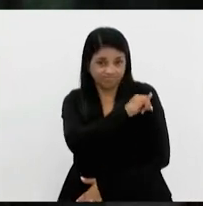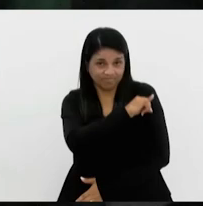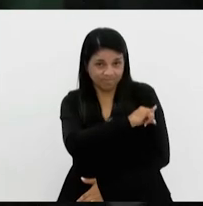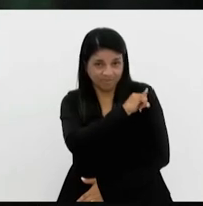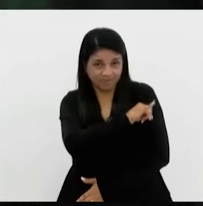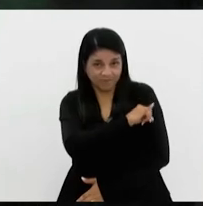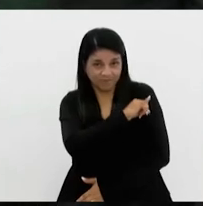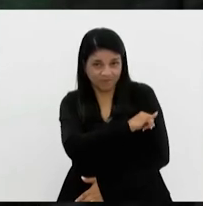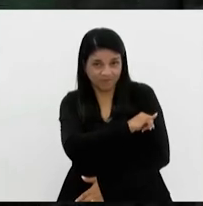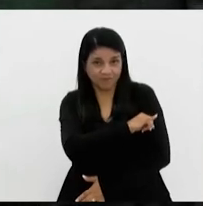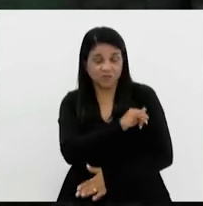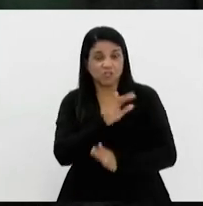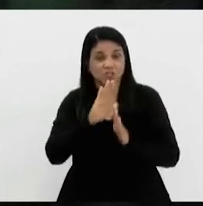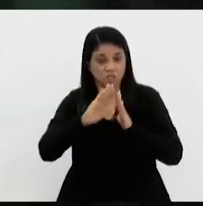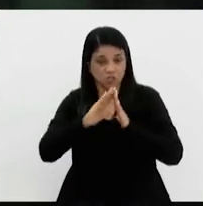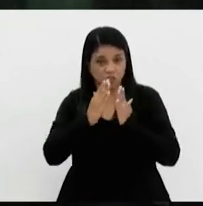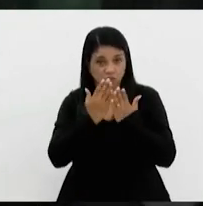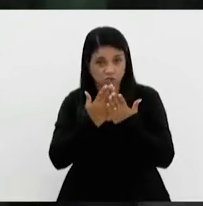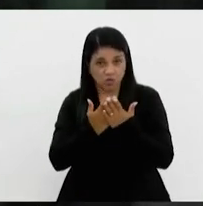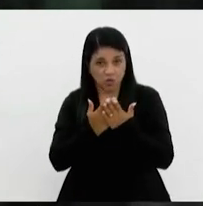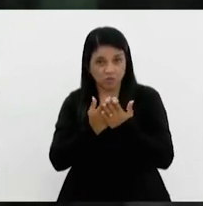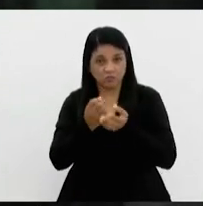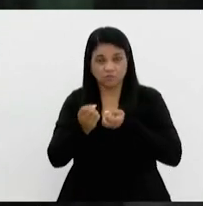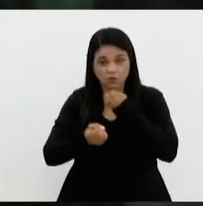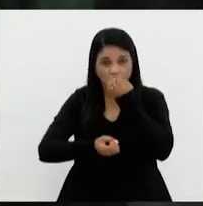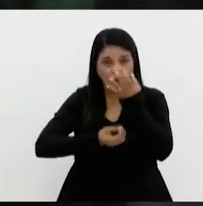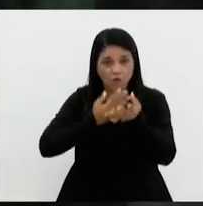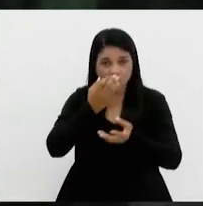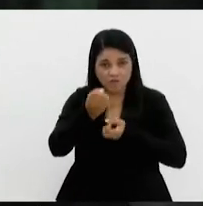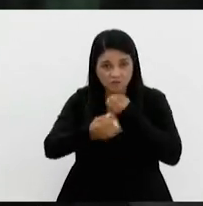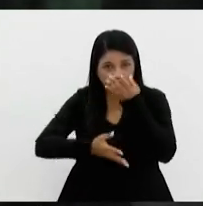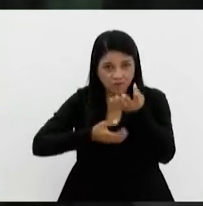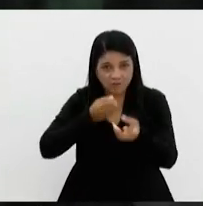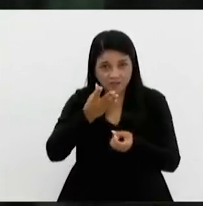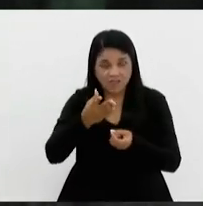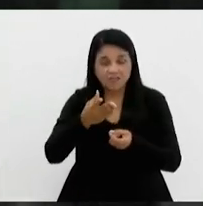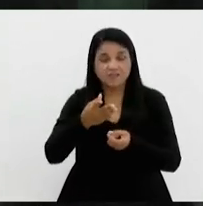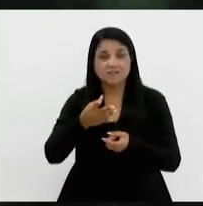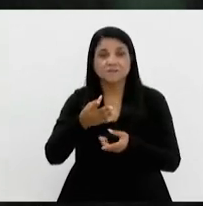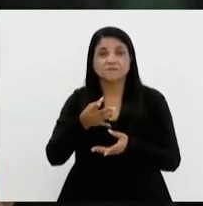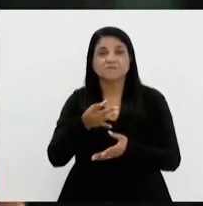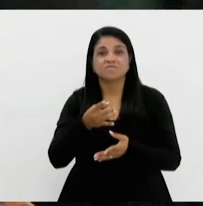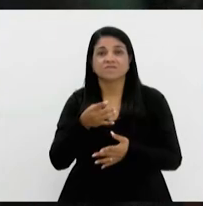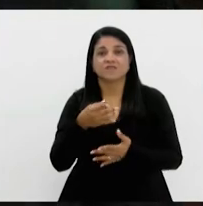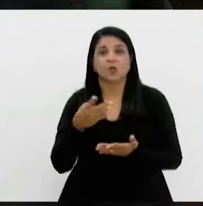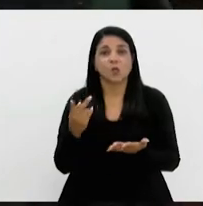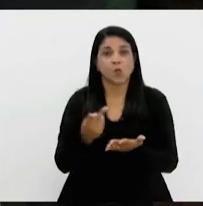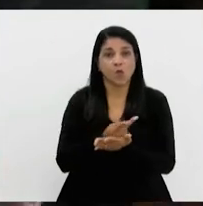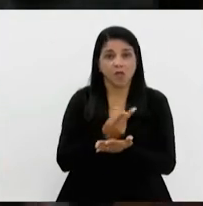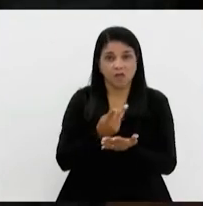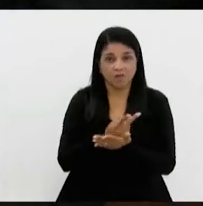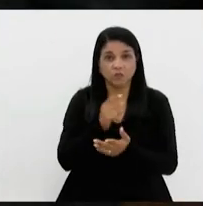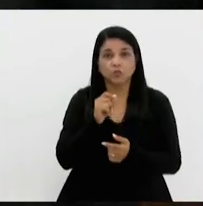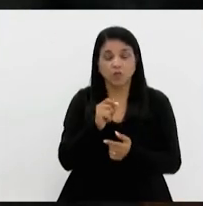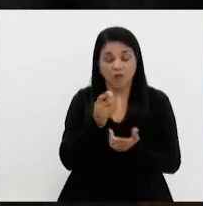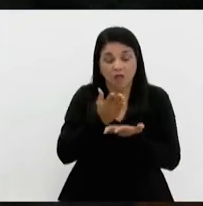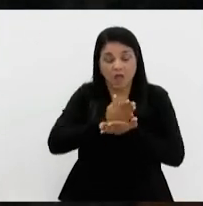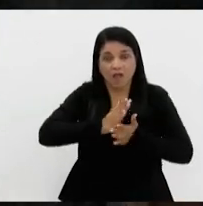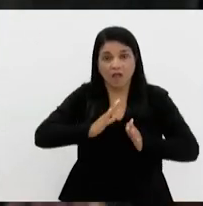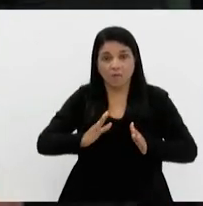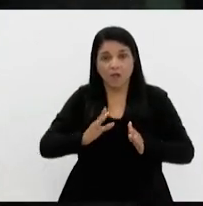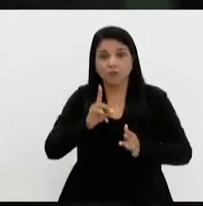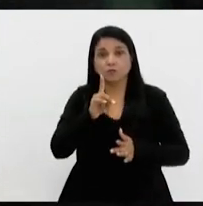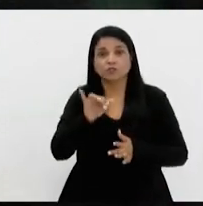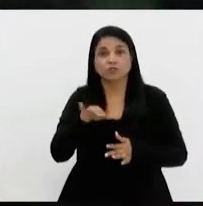são colégios confessionais, tendo a pachorra de, por exemplo, acabar com o Dia